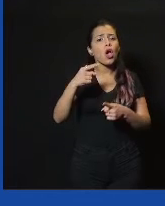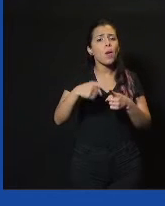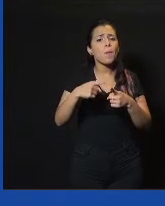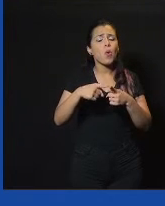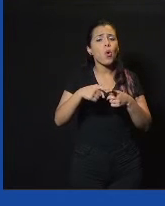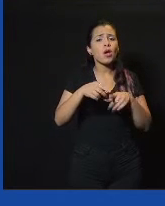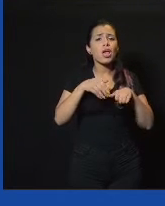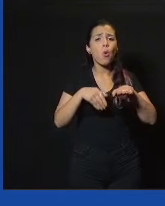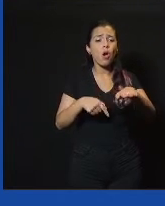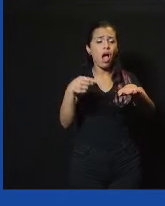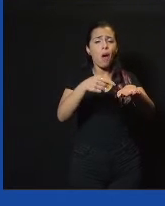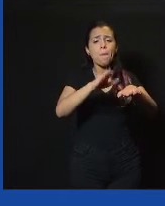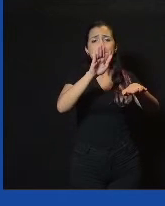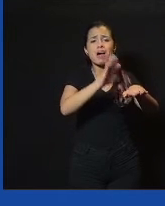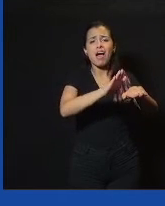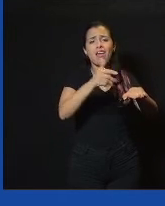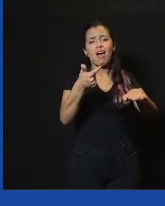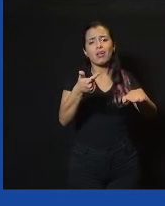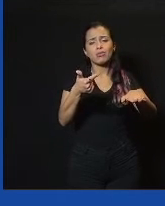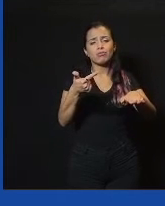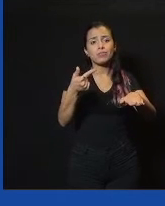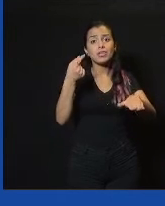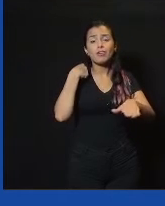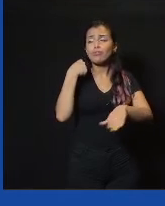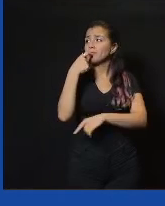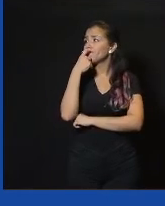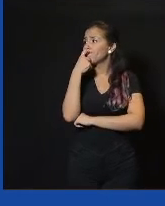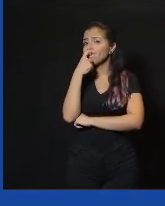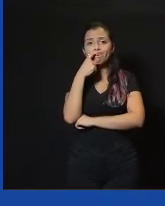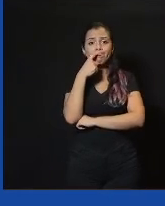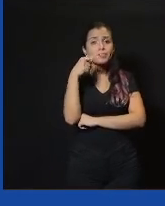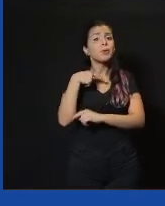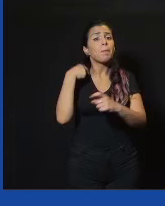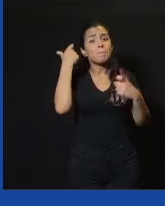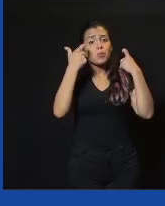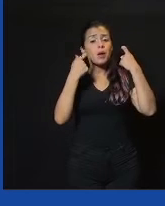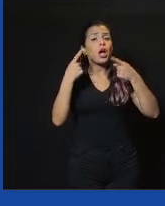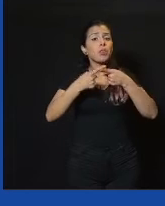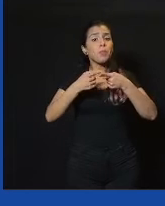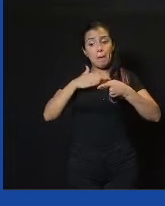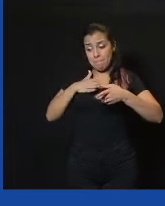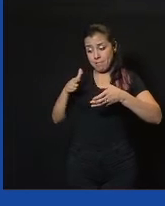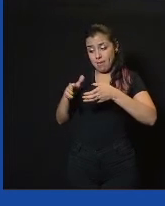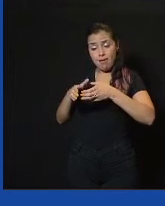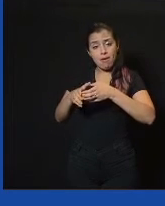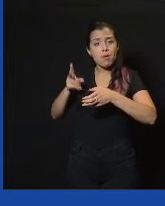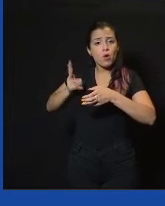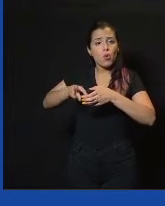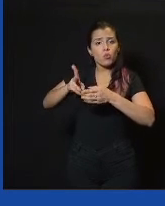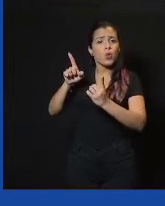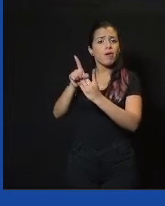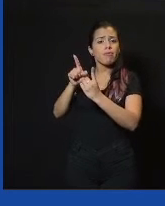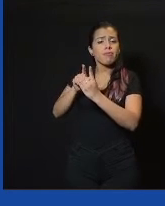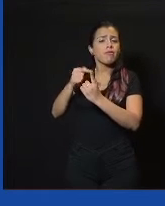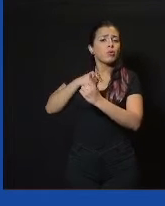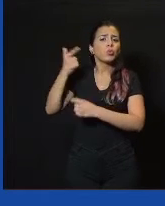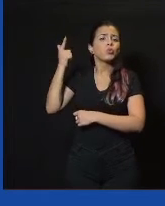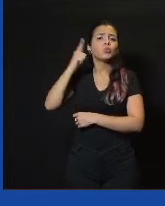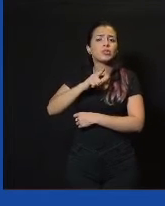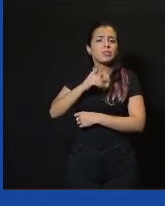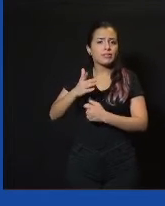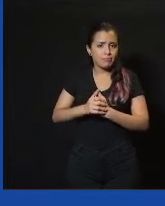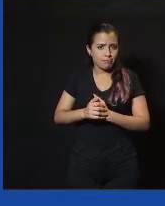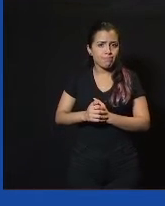preocupar, literalmente, porque eu não consigo manter uma equipe aqui para fazer esse atendimento que não se restringe só a